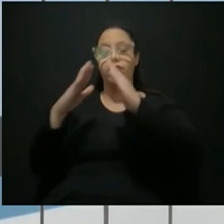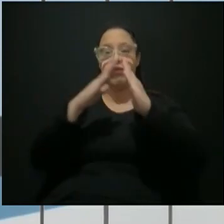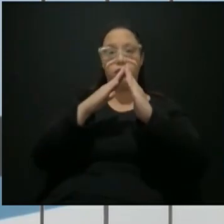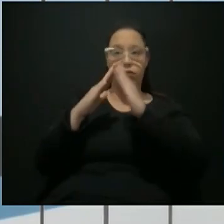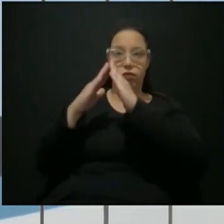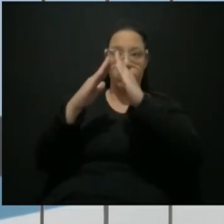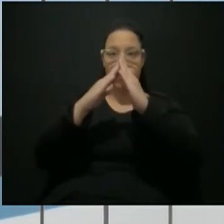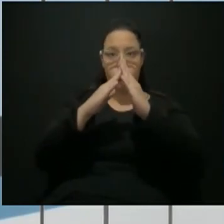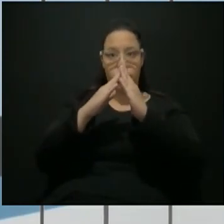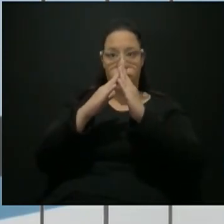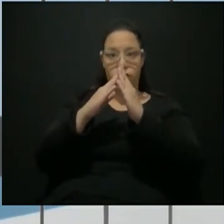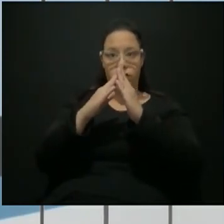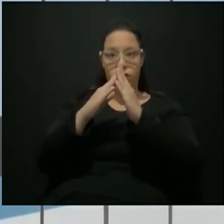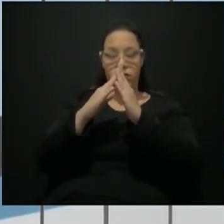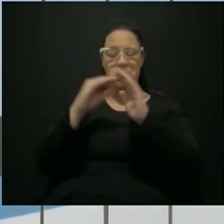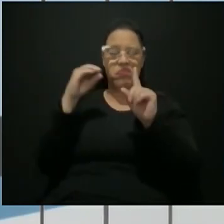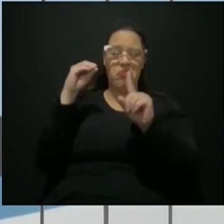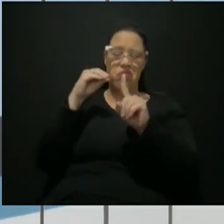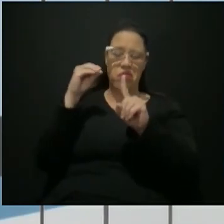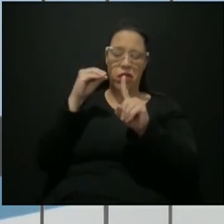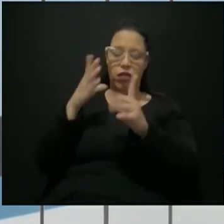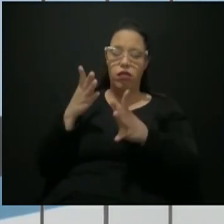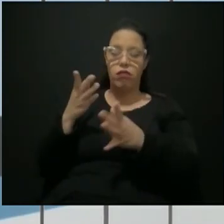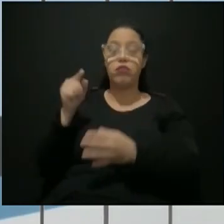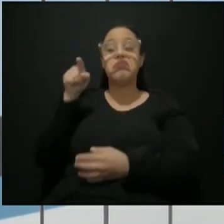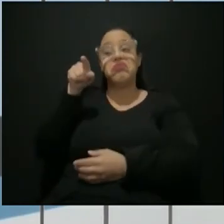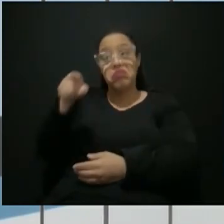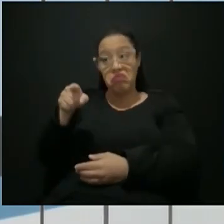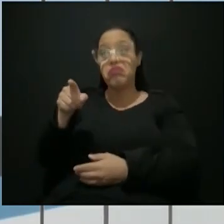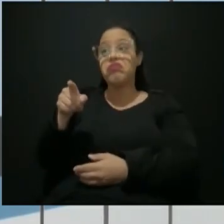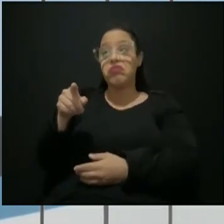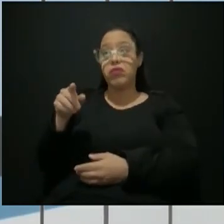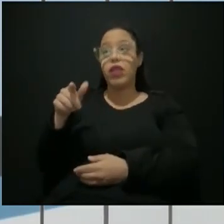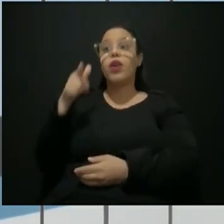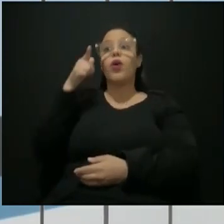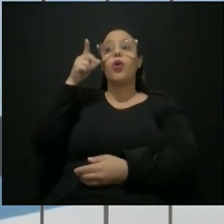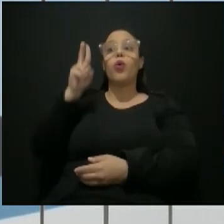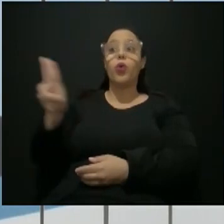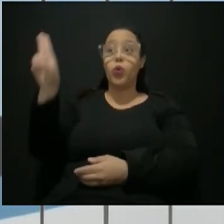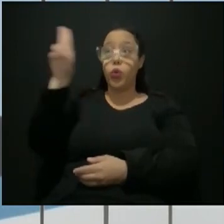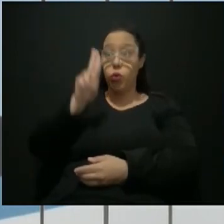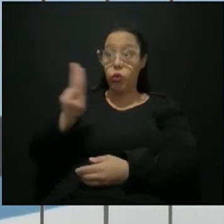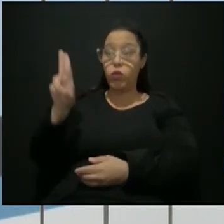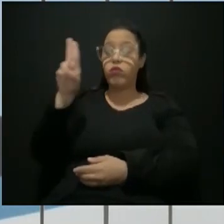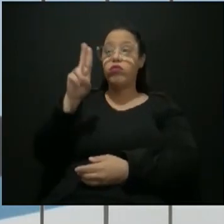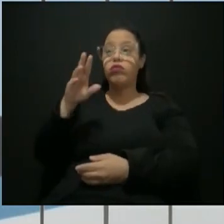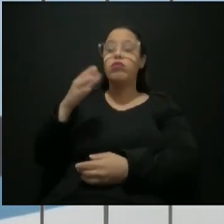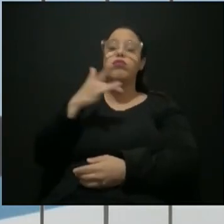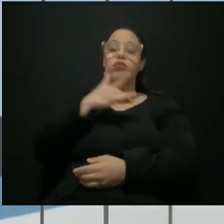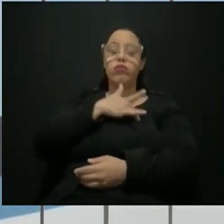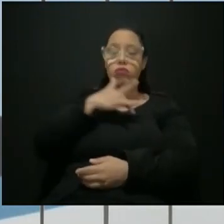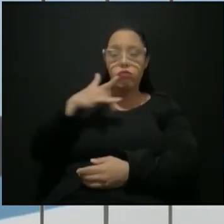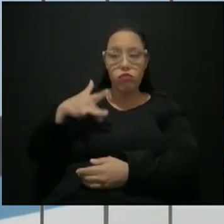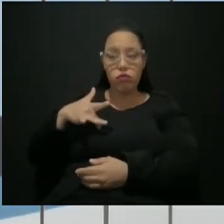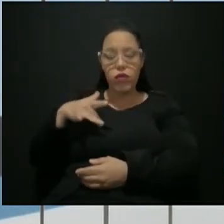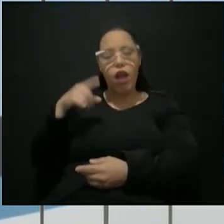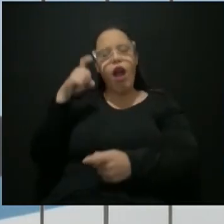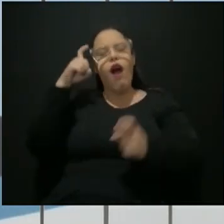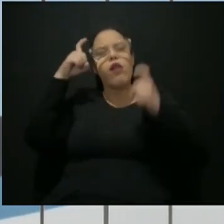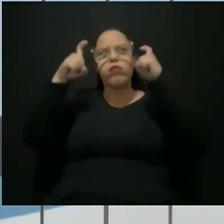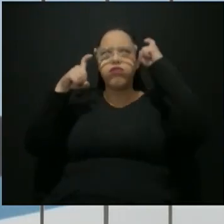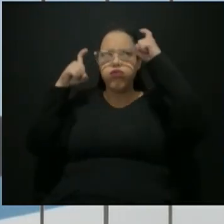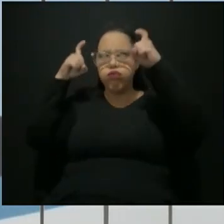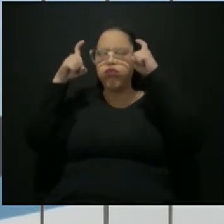menor infraestrutura, ainda assim elas utilizam mais a infraestrutura de saúde, elas se preocupam mais com os cuidados,